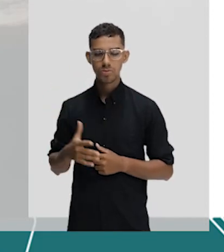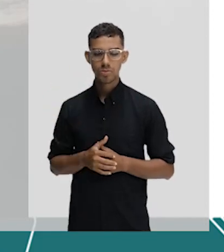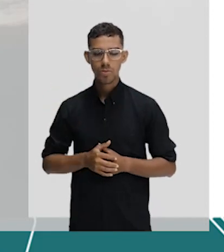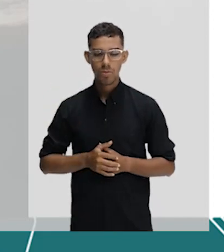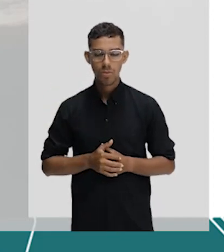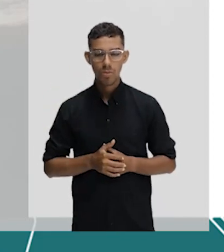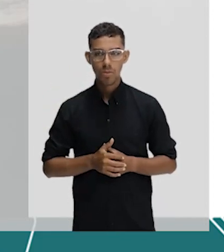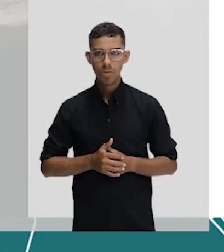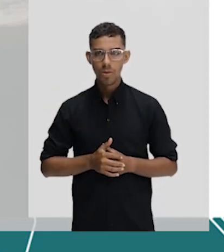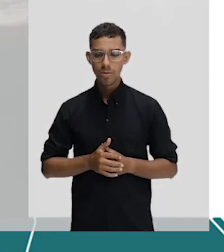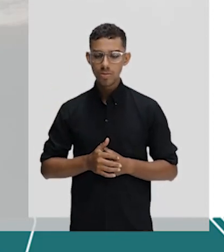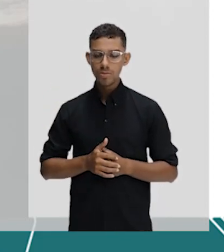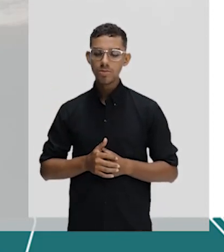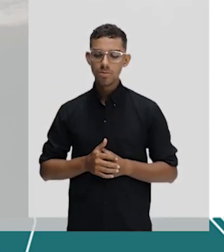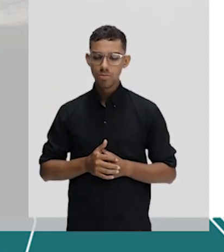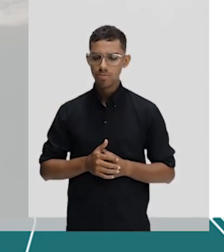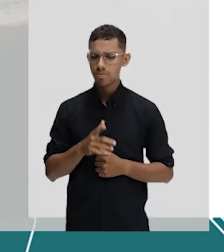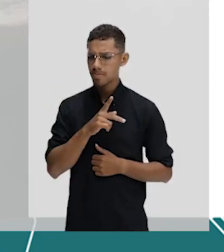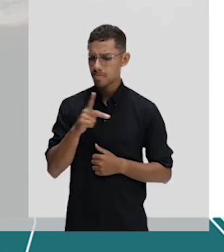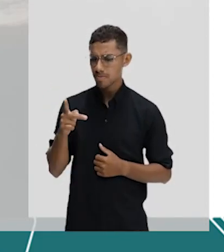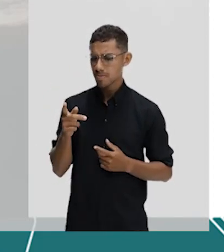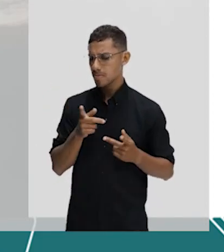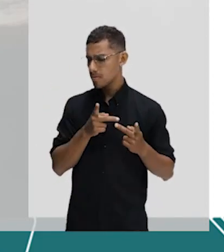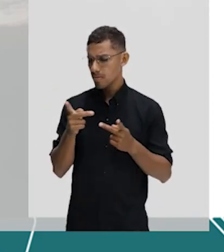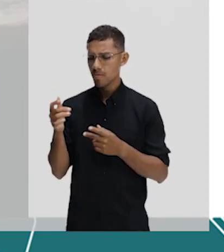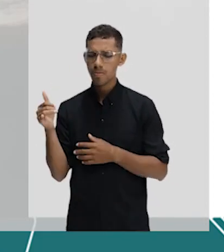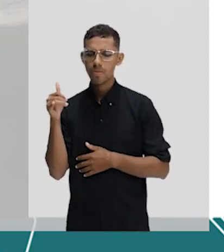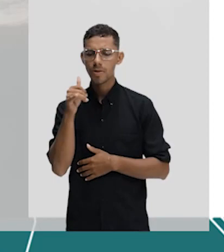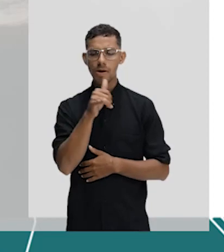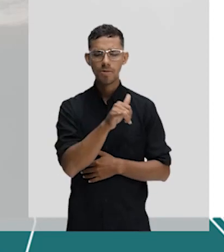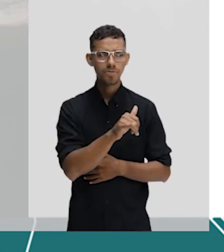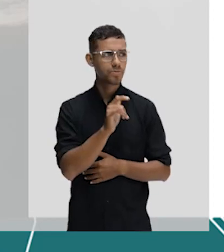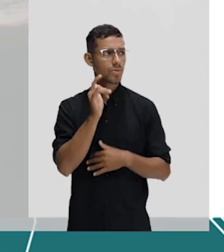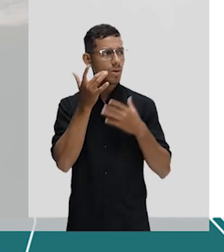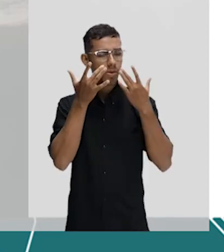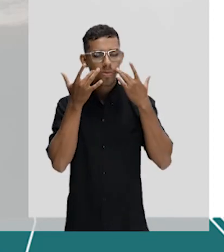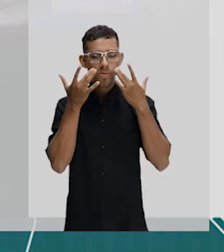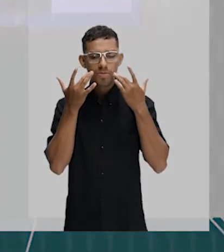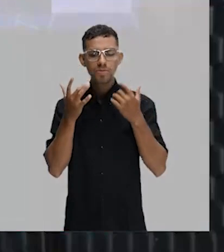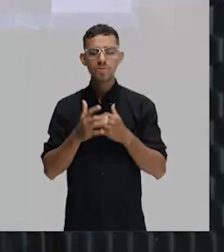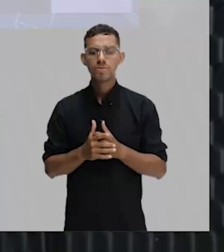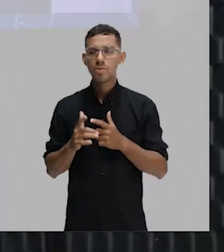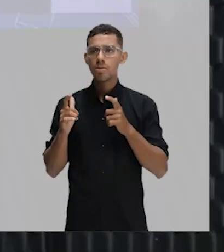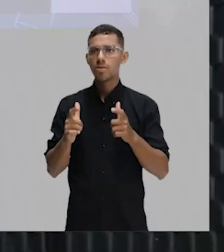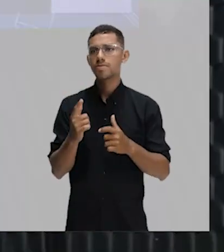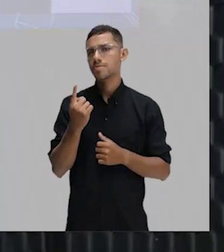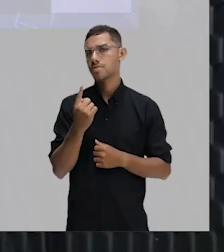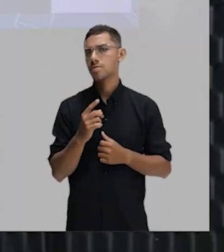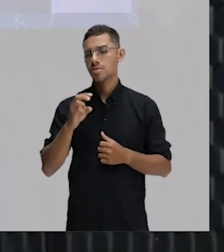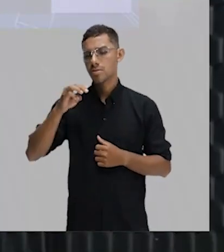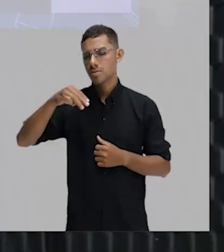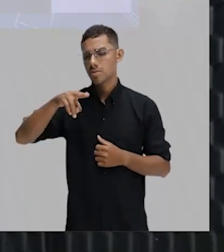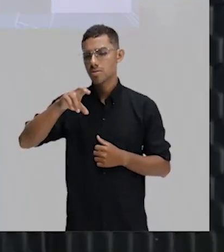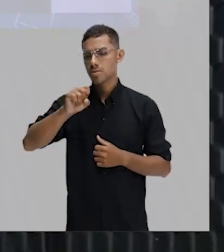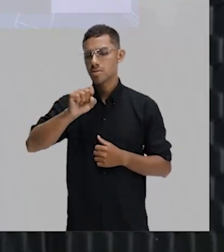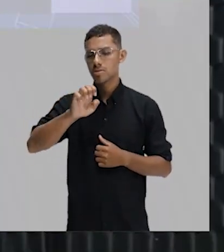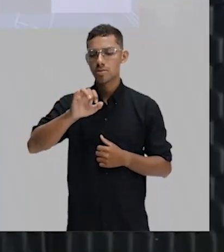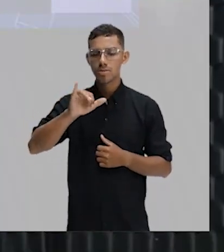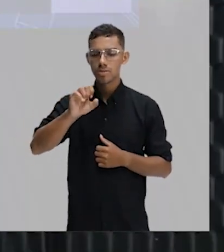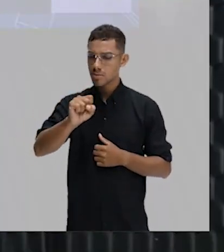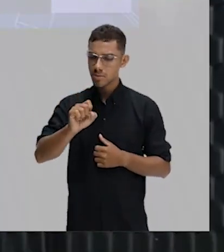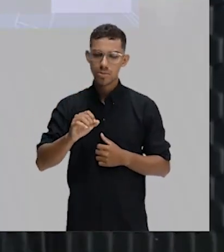capítulo à parte. Professor, toda vez que a gente viaja, né, achem pelo menos um museu de um local. Nas cidades do interior tem museu?